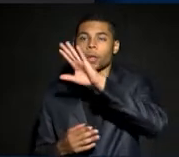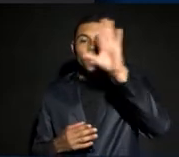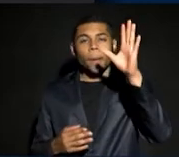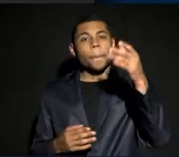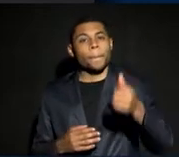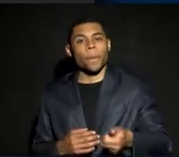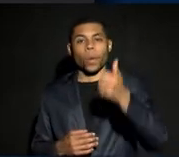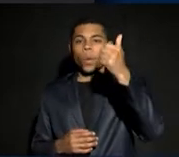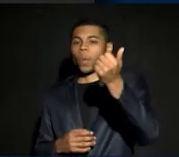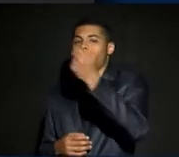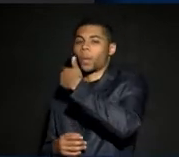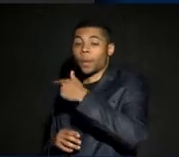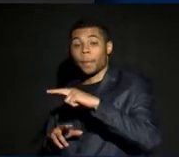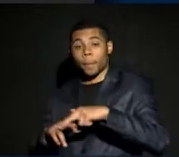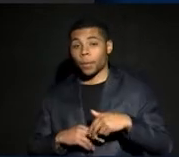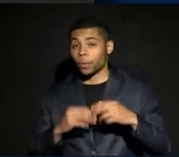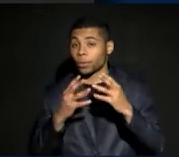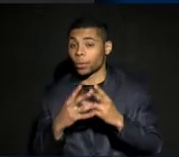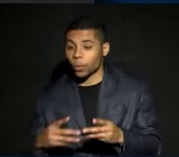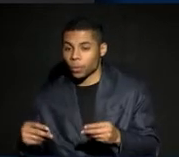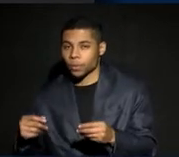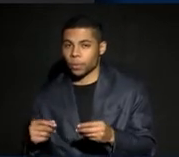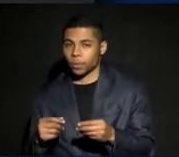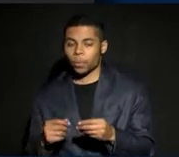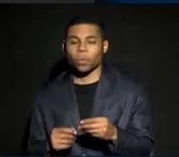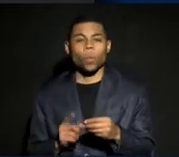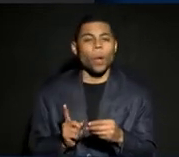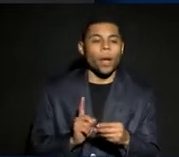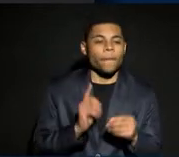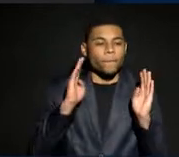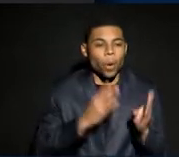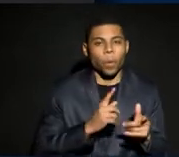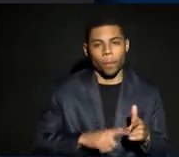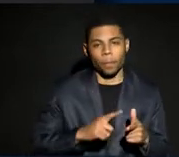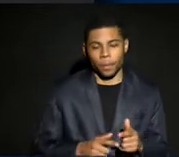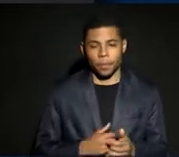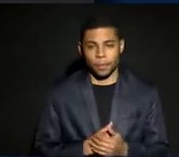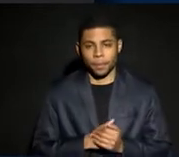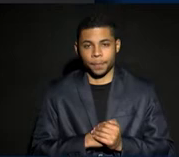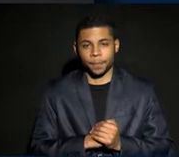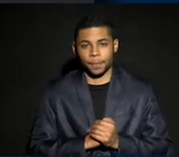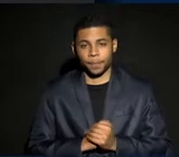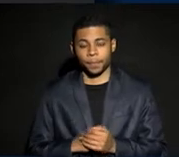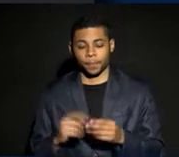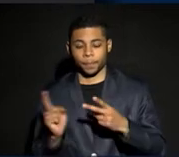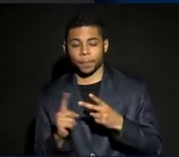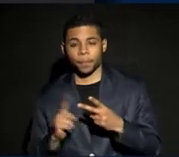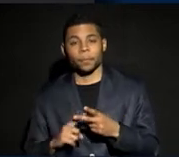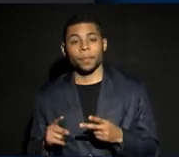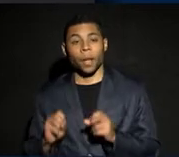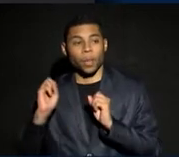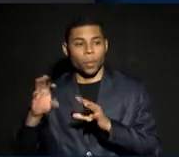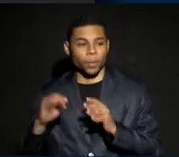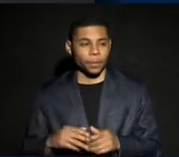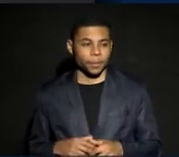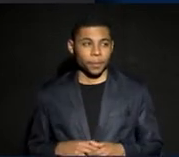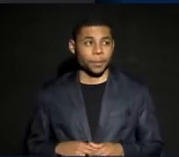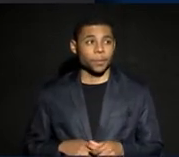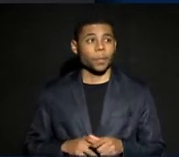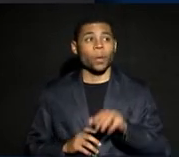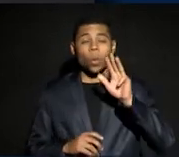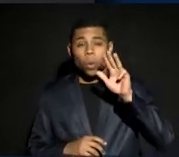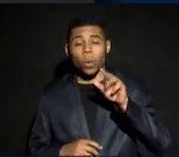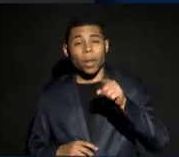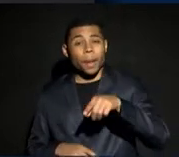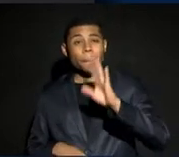integrado e é parte da solução, não é parte do problema. A outra coisa é na educação. O presidente Lula foi o presidente que mais